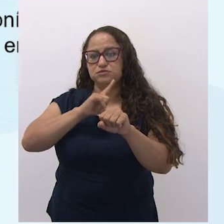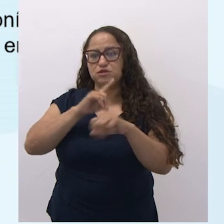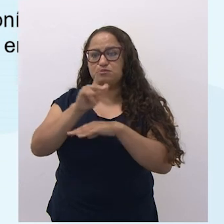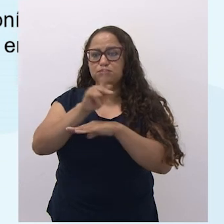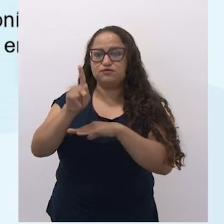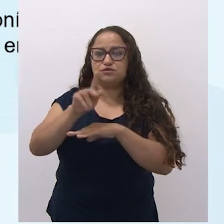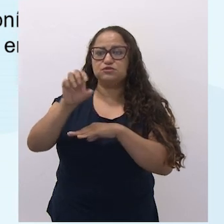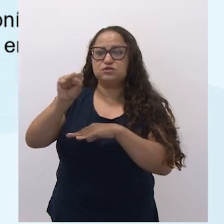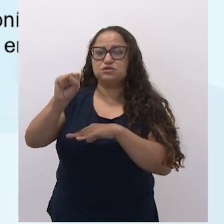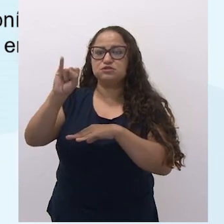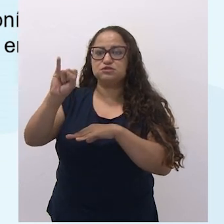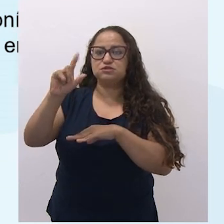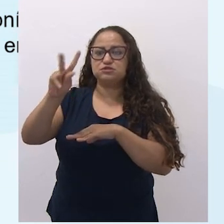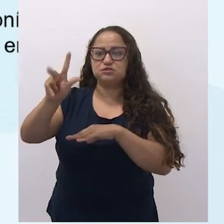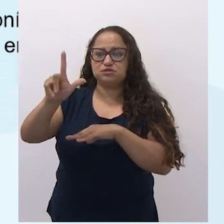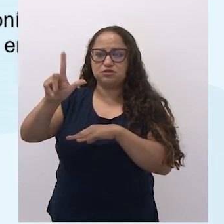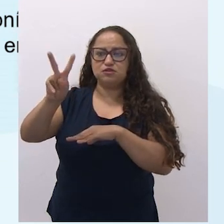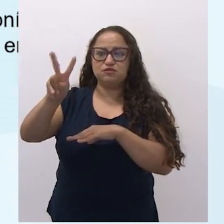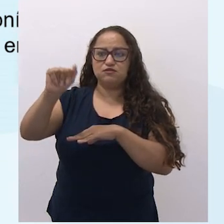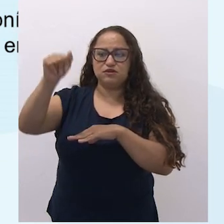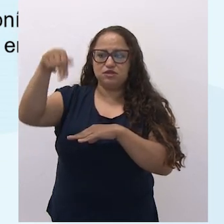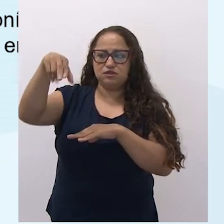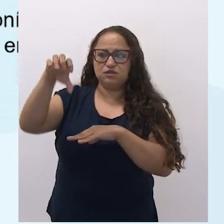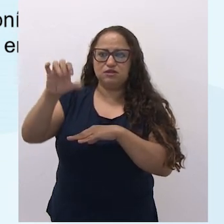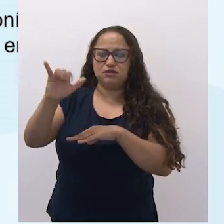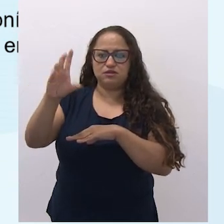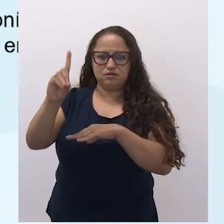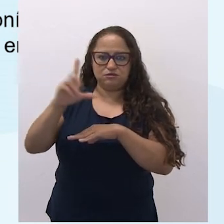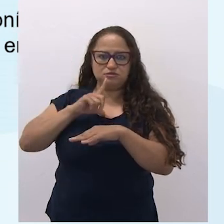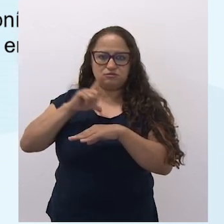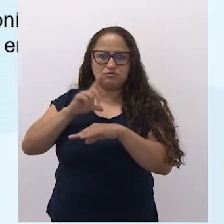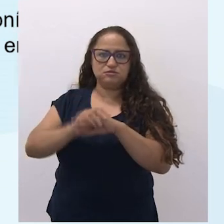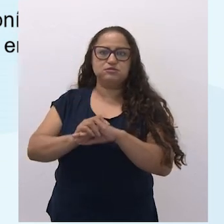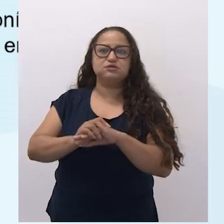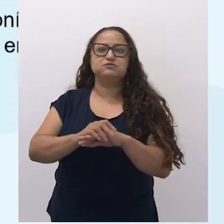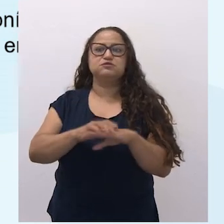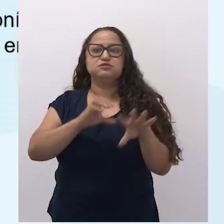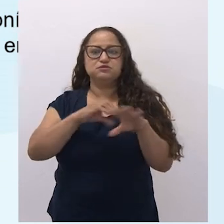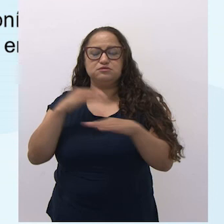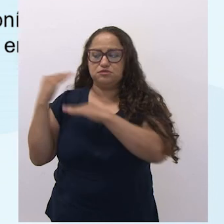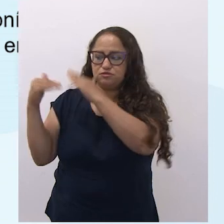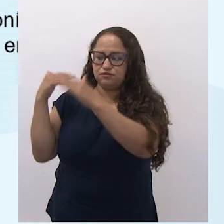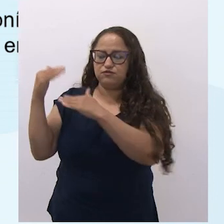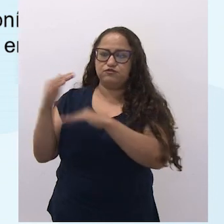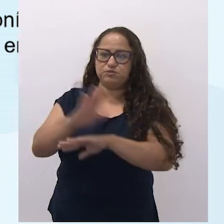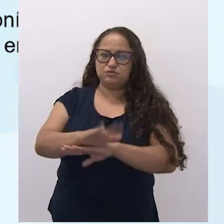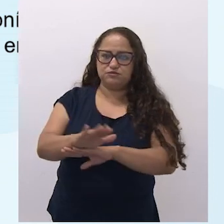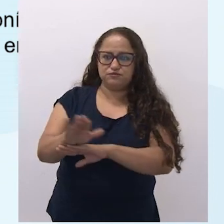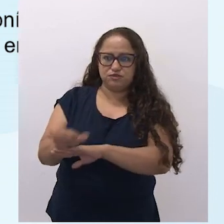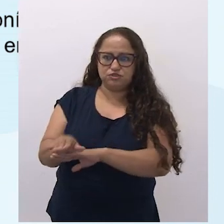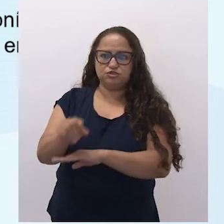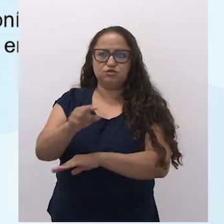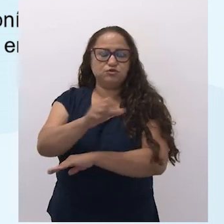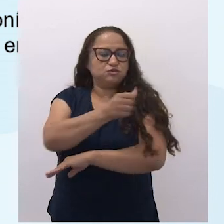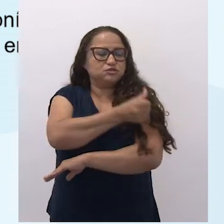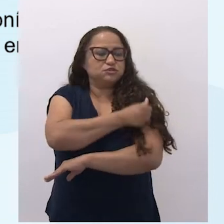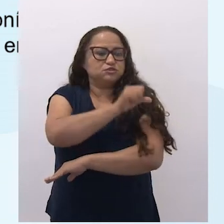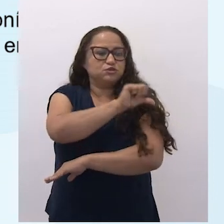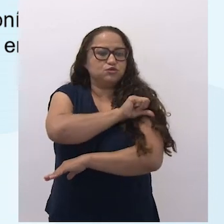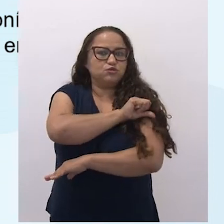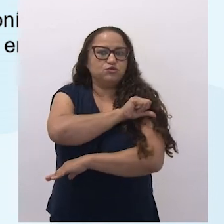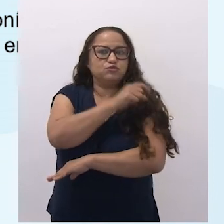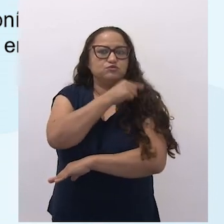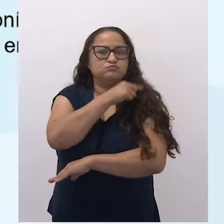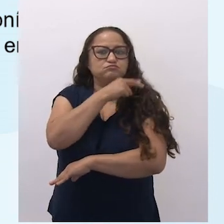professora e psicóloga, entrevista de desenvolvimento infantil, ensino fundamental, anos finais e ensino médio. Quem tiver